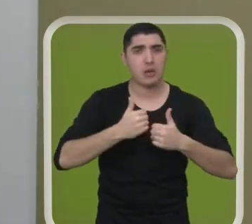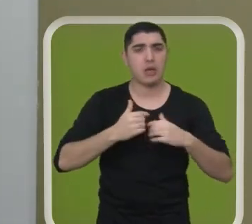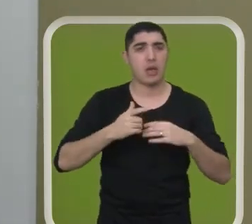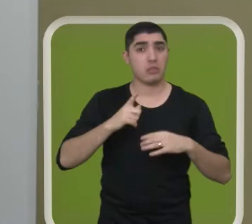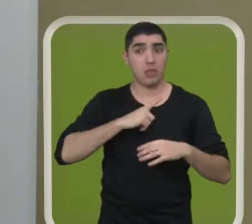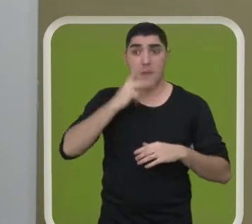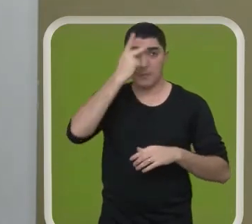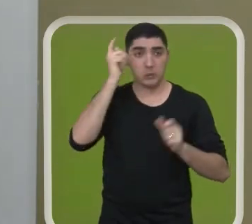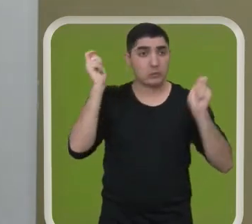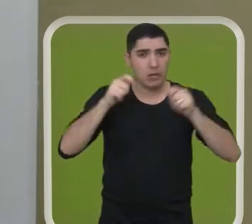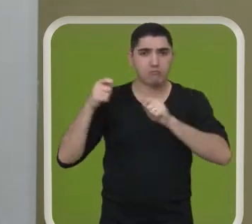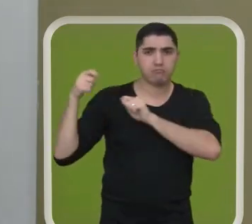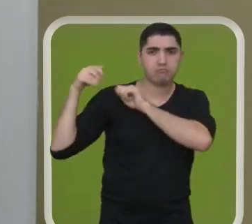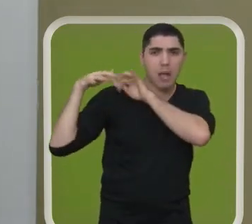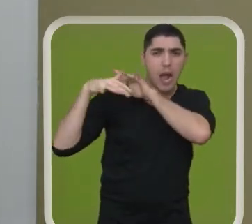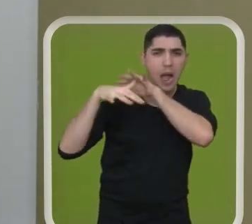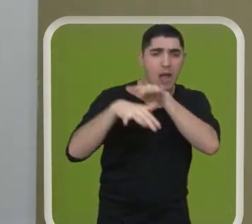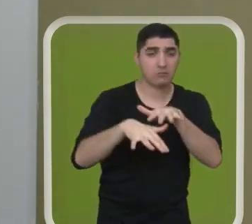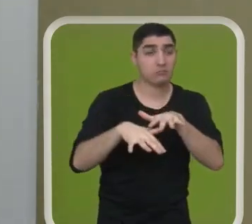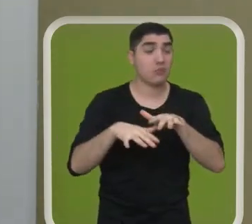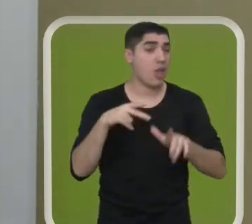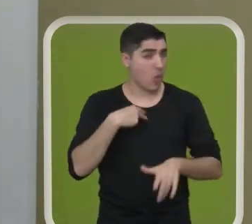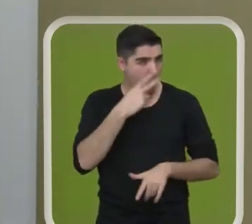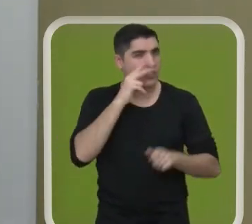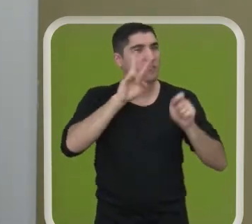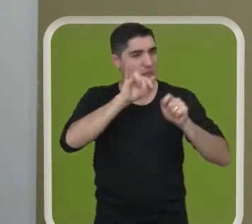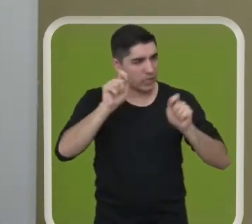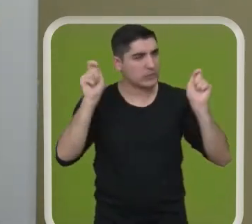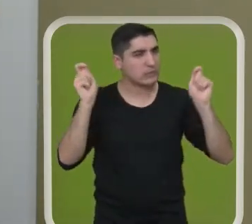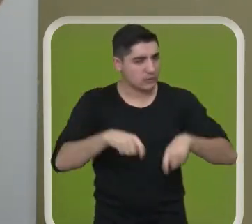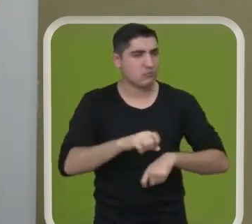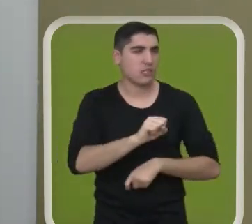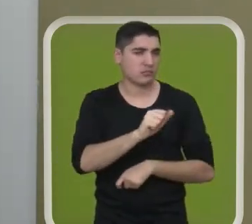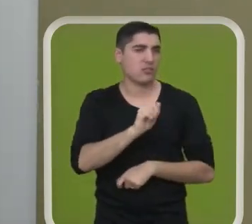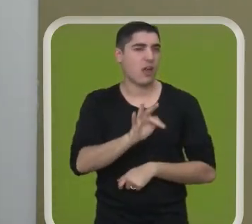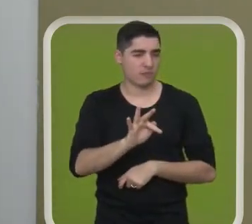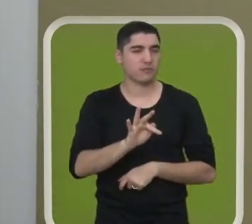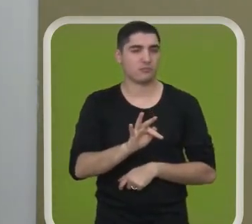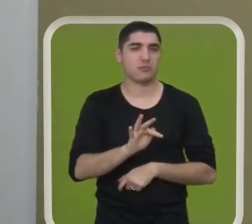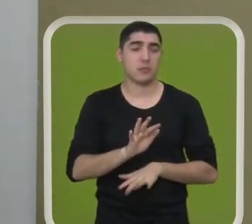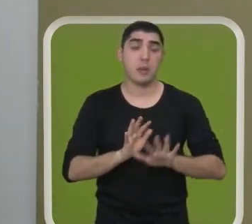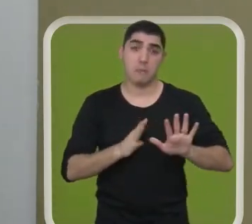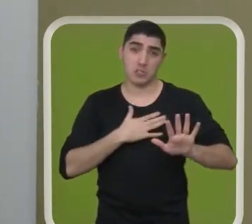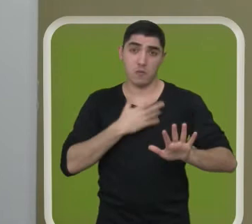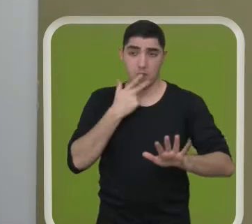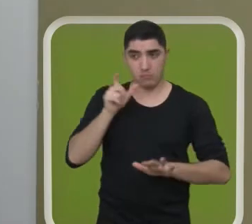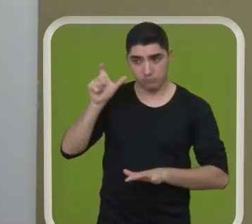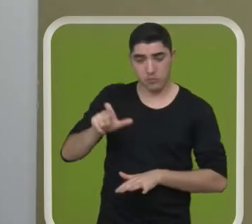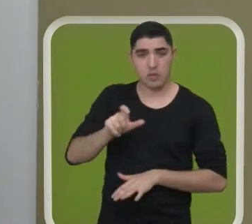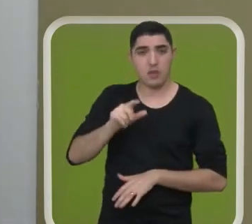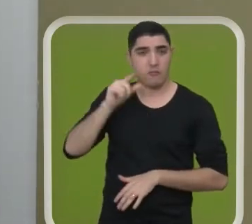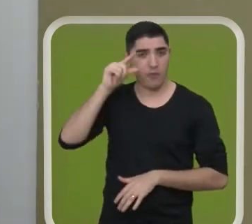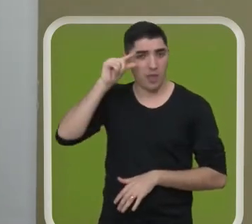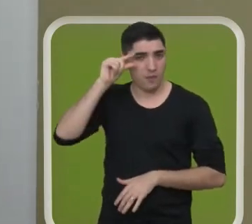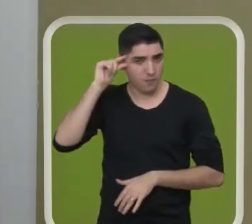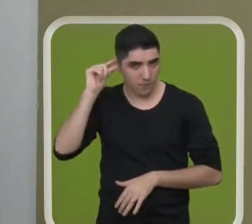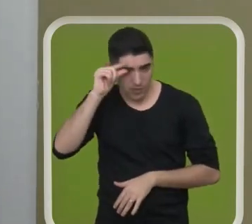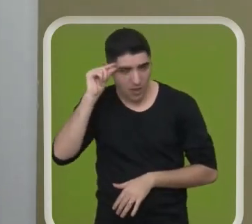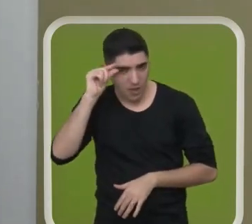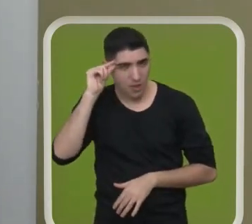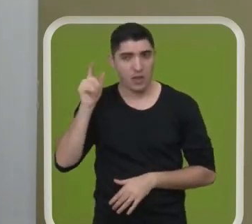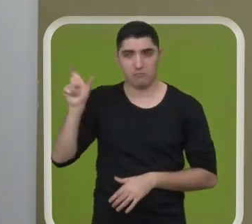gente, eu acho muito propício para isso acontecer, acho muito difícil disso acontecer. Mas eu digo para você, Vieira e Edson,